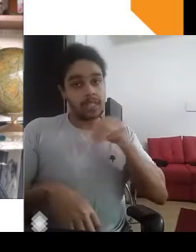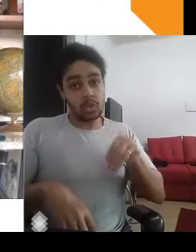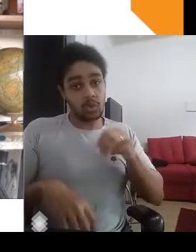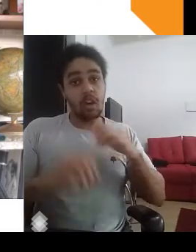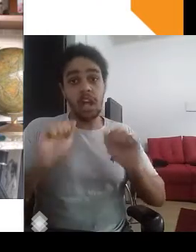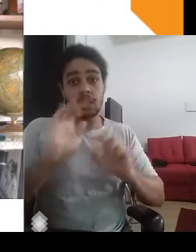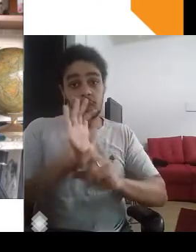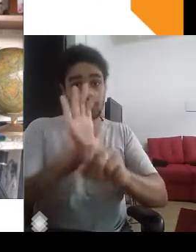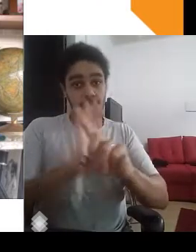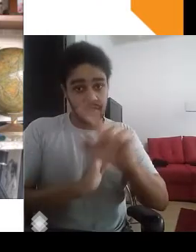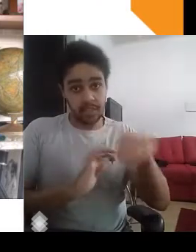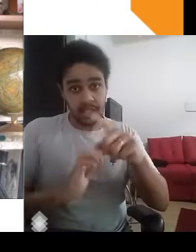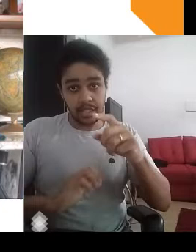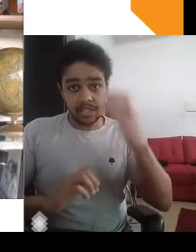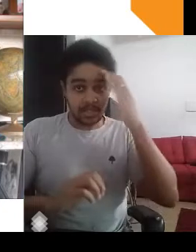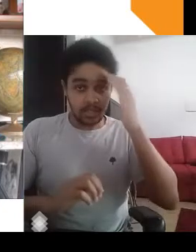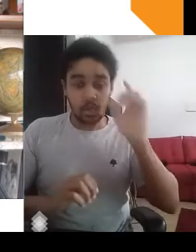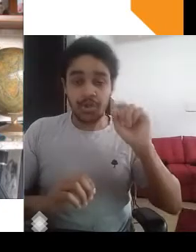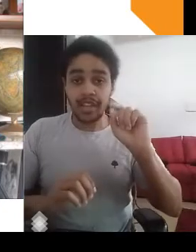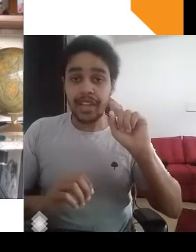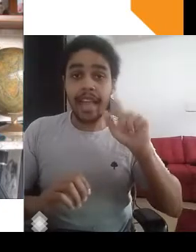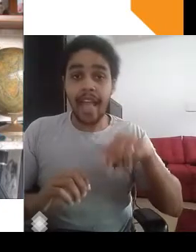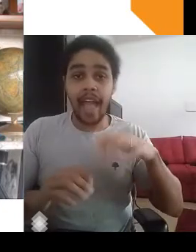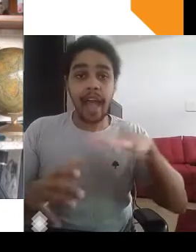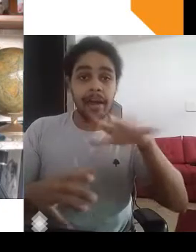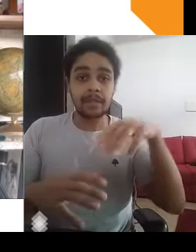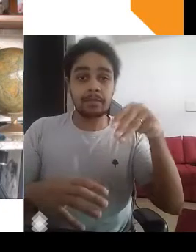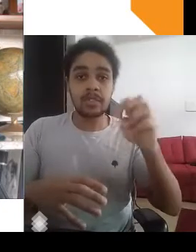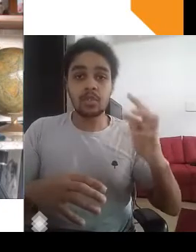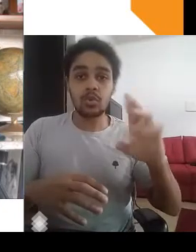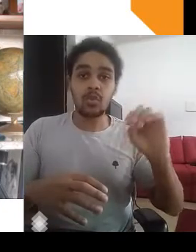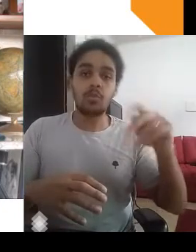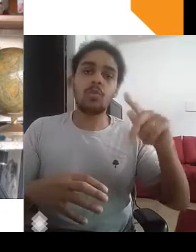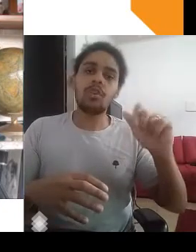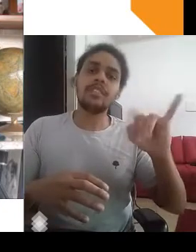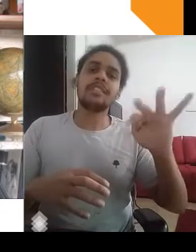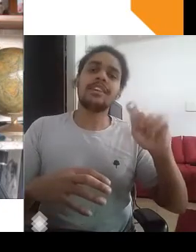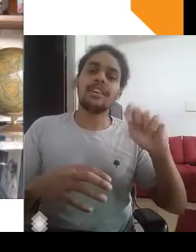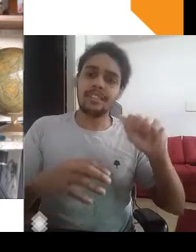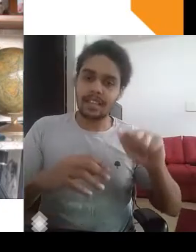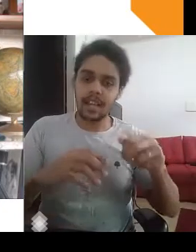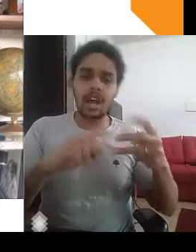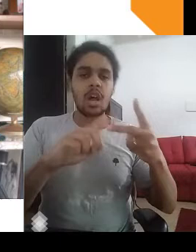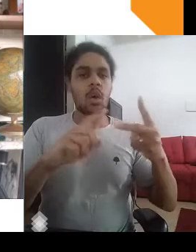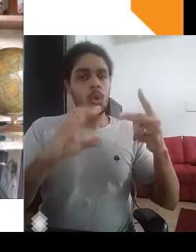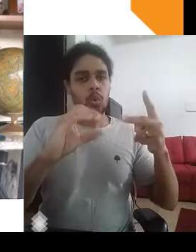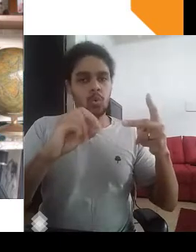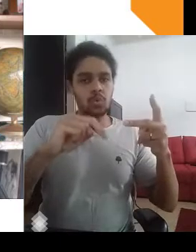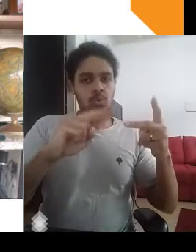vocês, né, e discutam com vocês o que é o conceito de região metropolitana, conurbação,